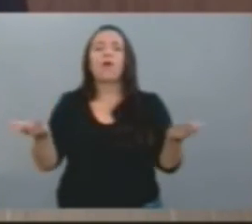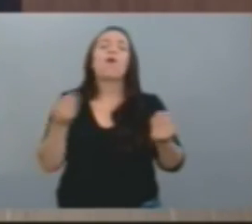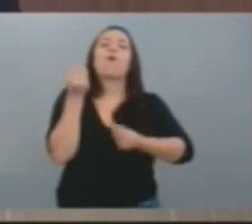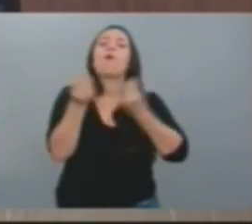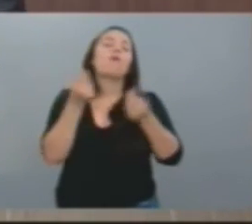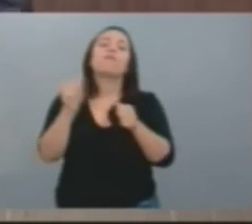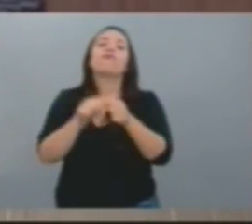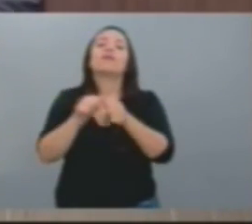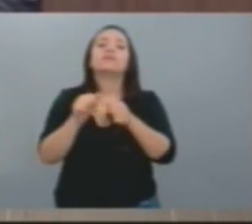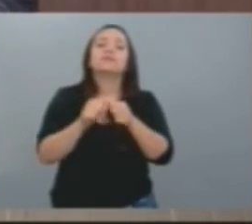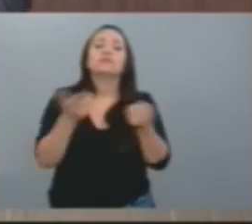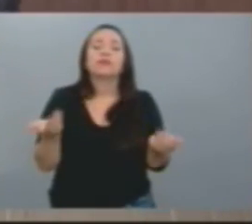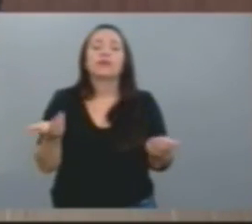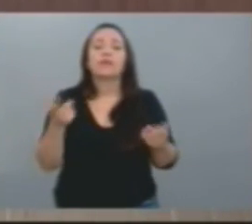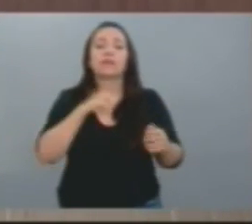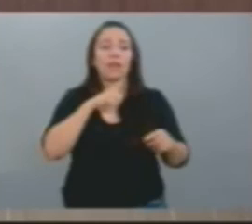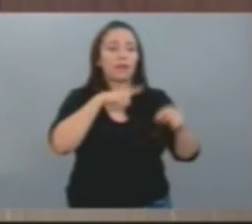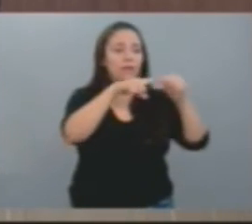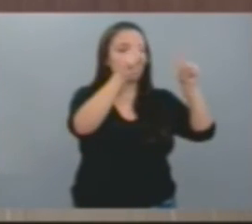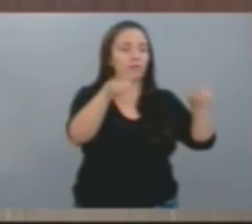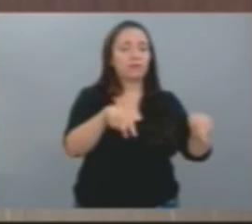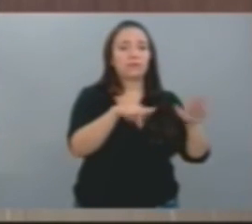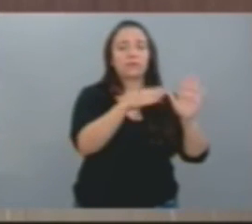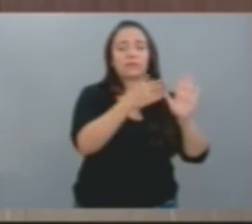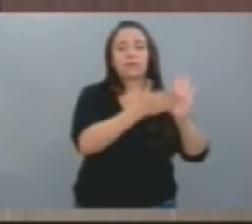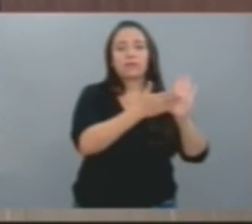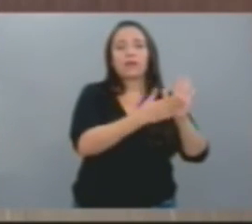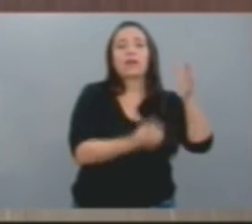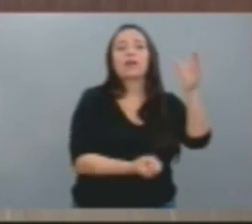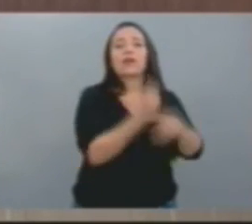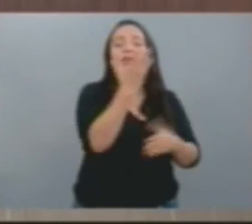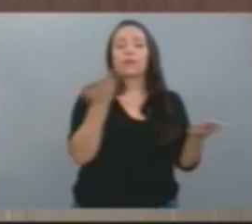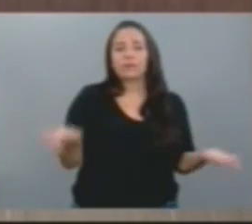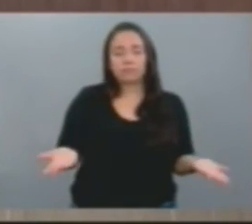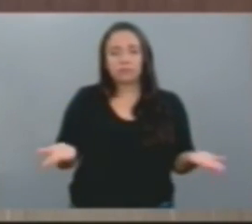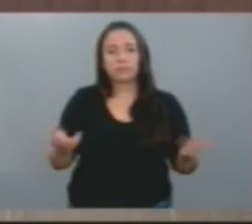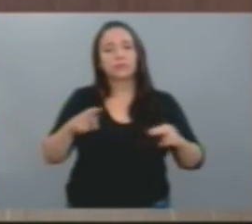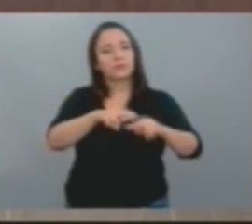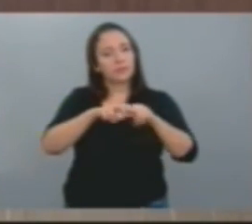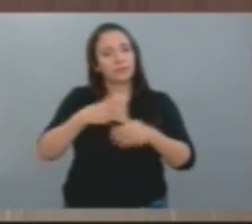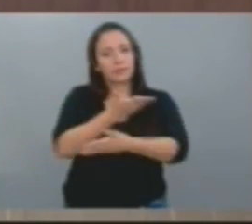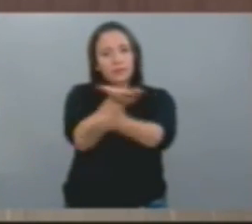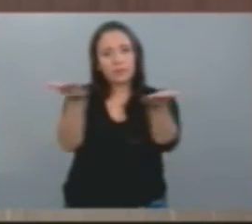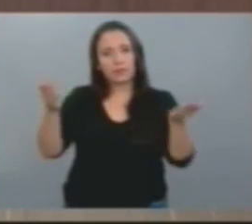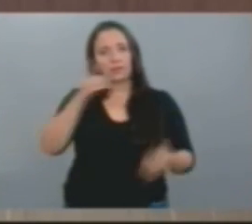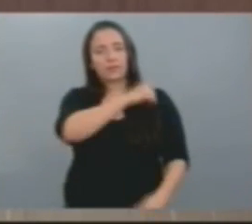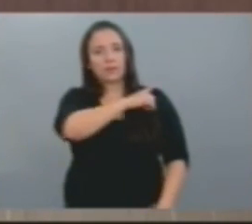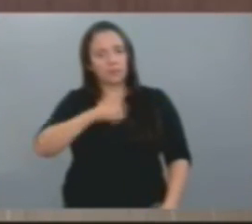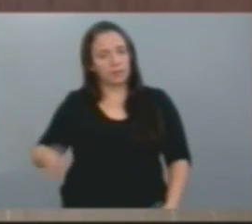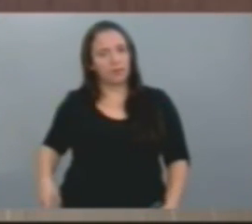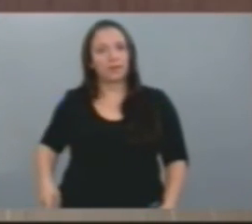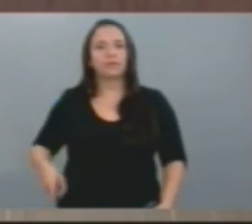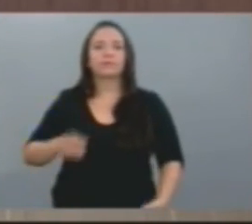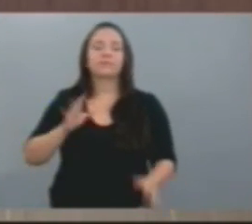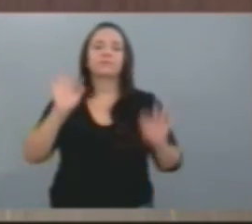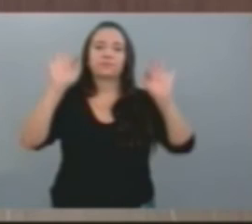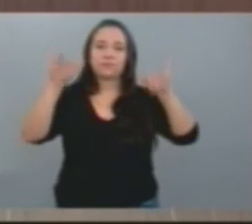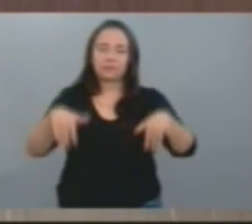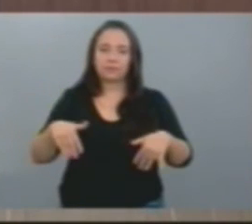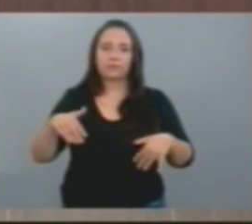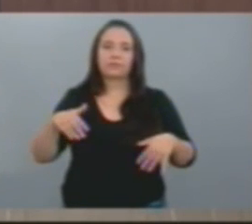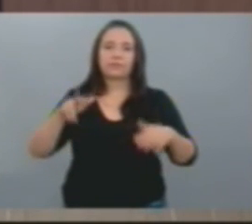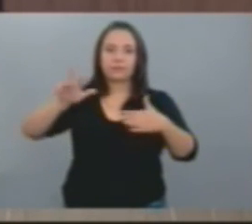fazer isso com esta portaria a 299? Por isso mesmo, deputados e deputadas, eu finalizo o